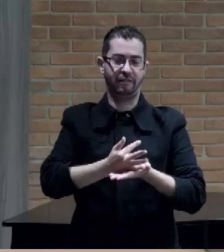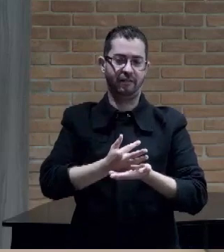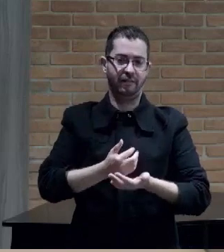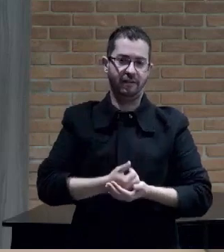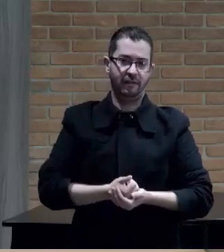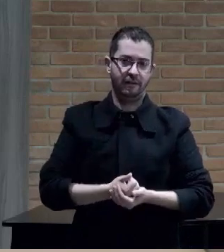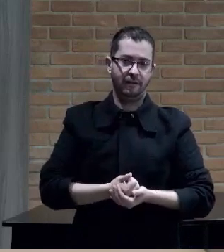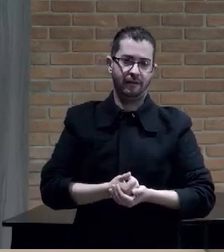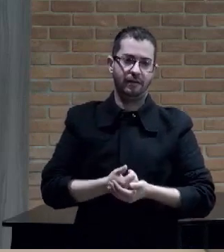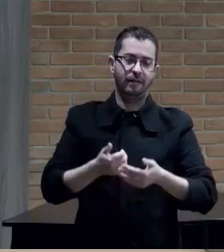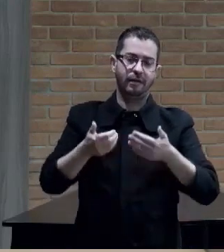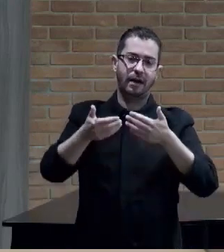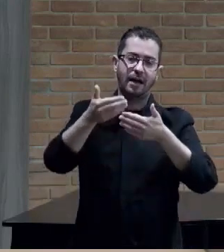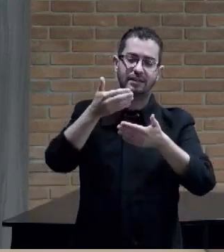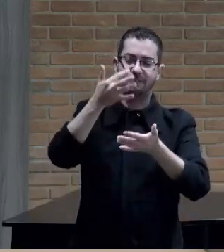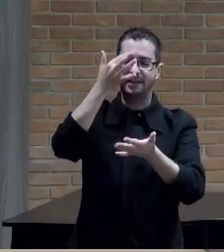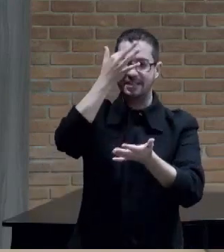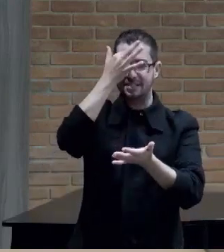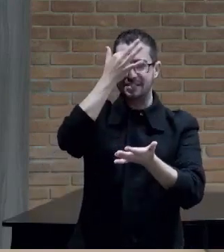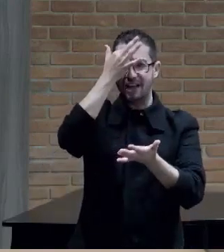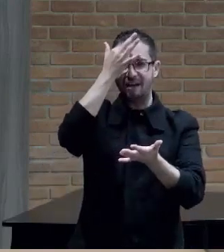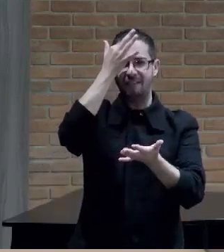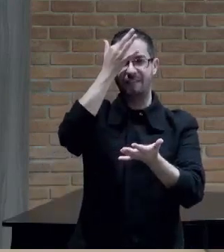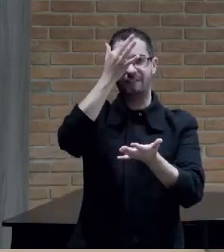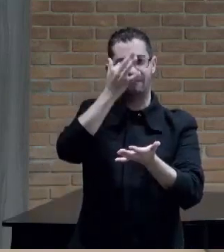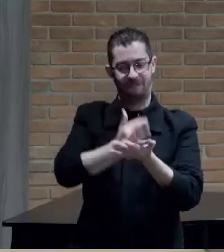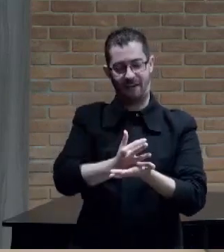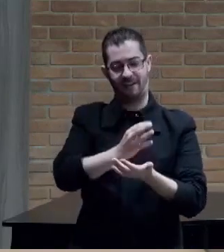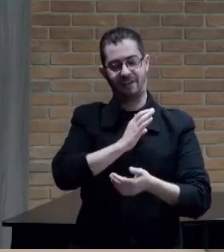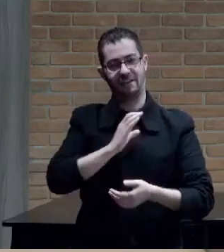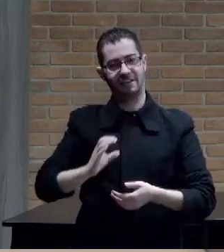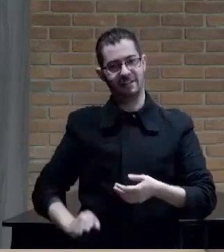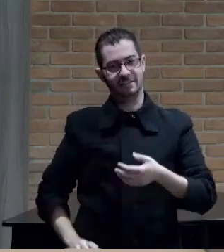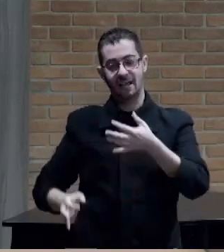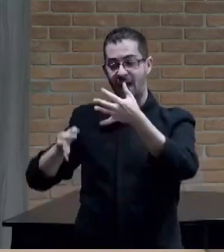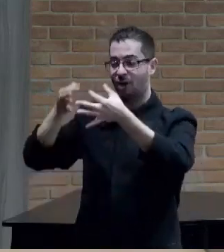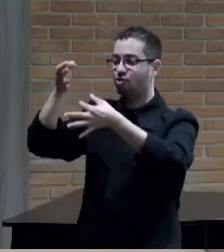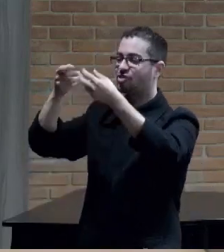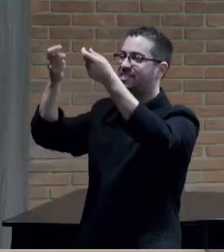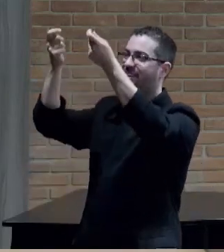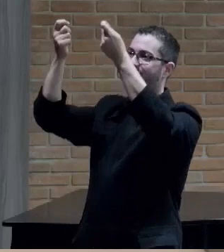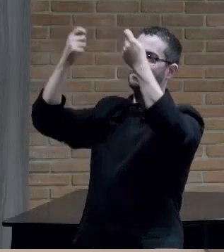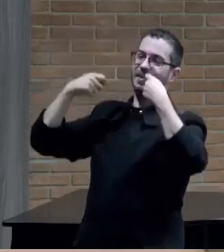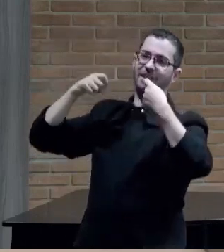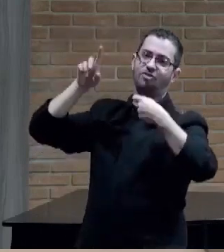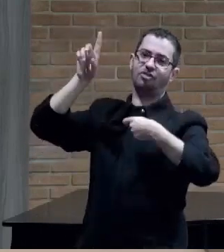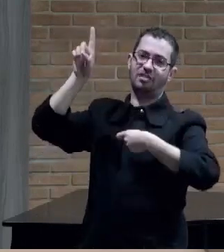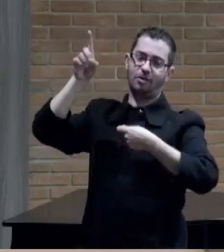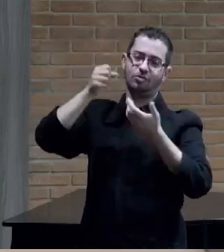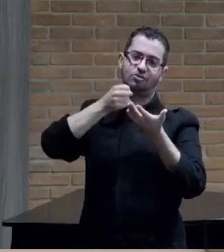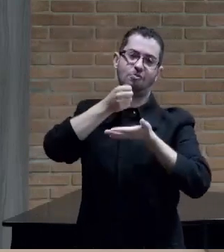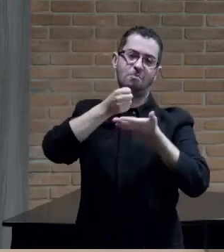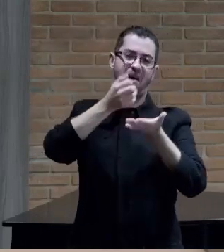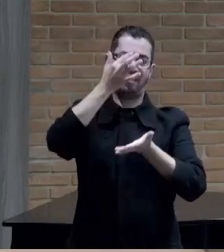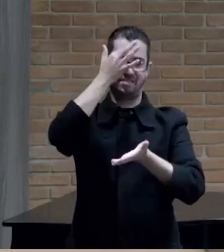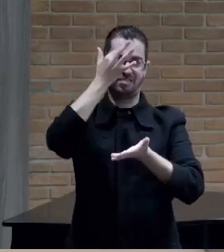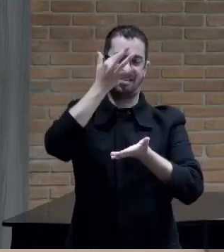Mediante a fé em Cristo, a justiça que procede de Deus, baseada na fé. É mais